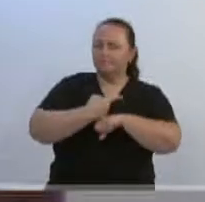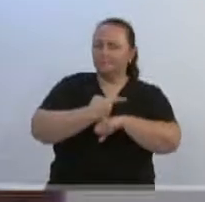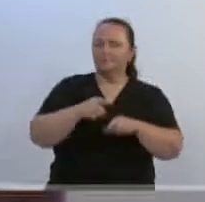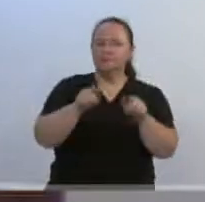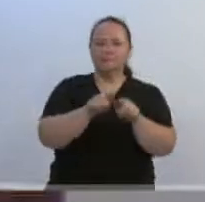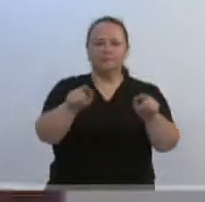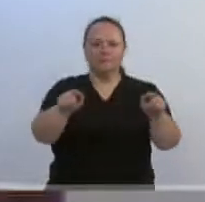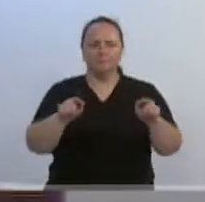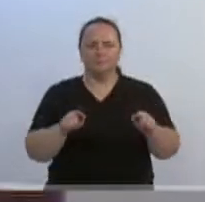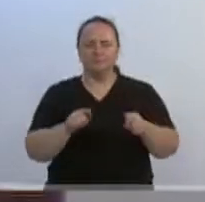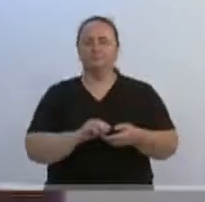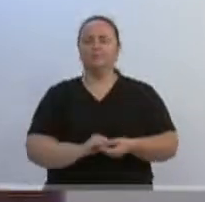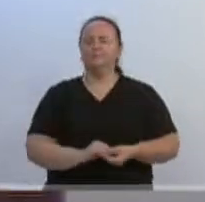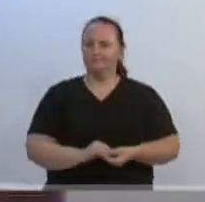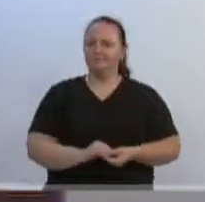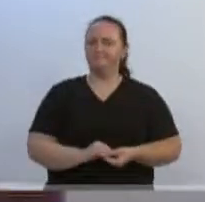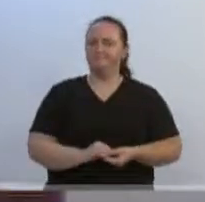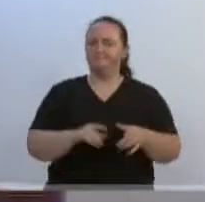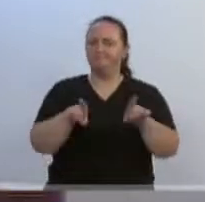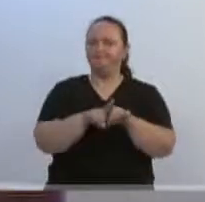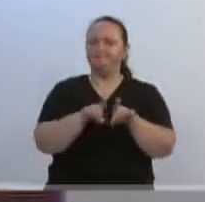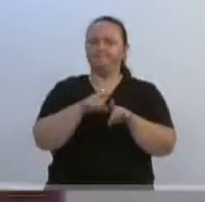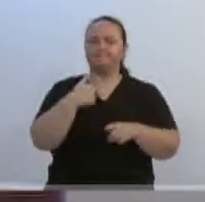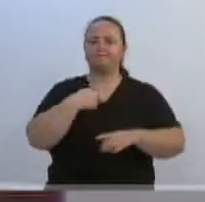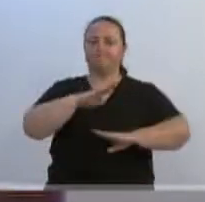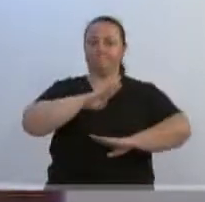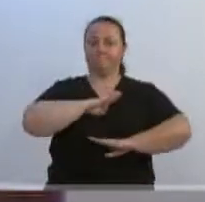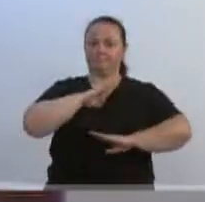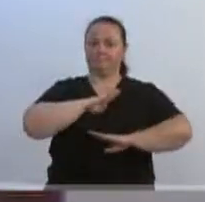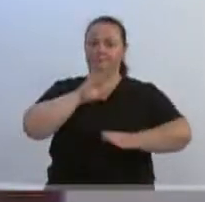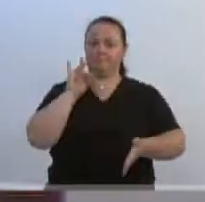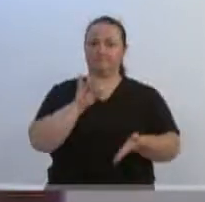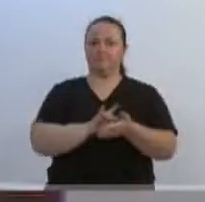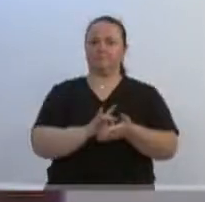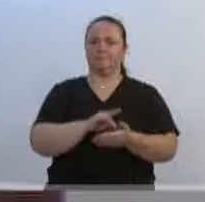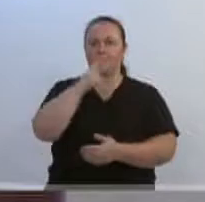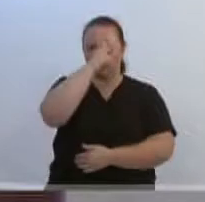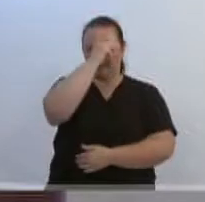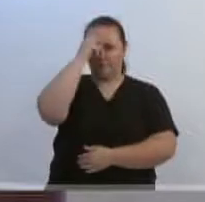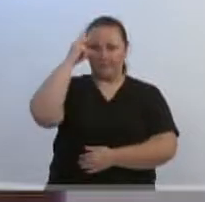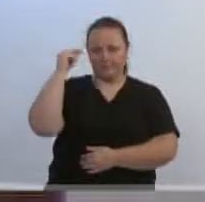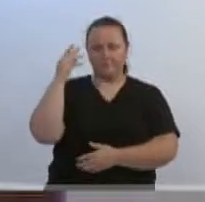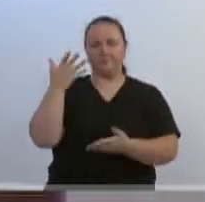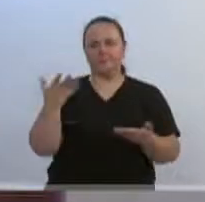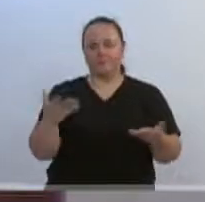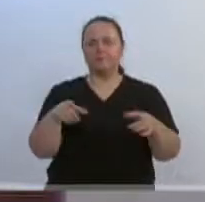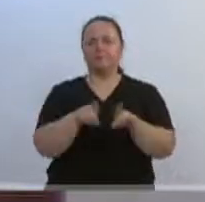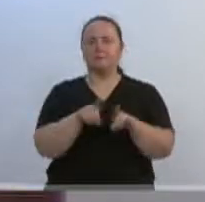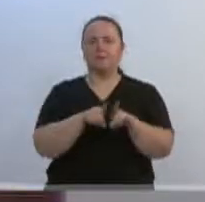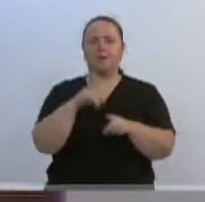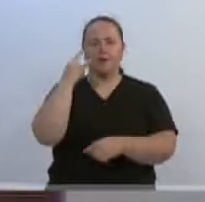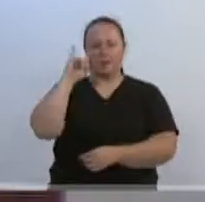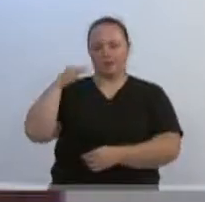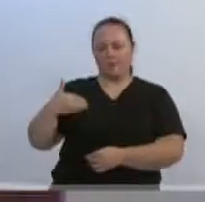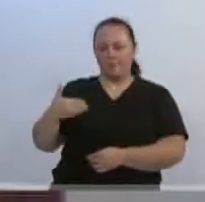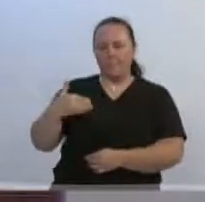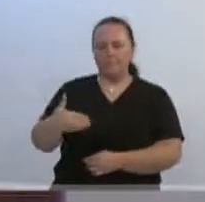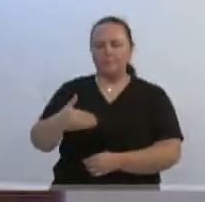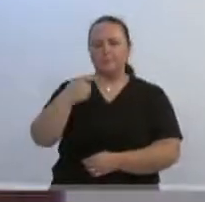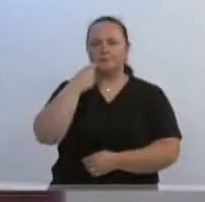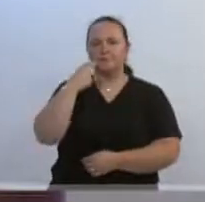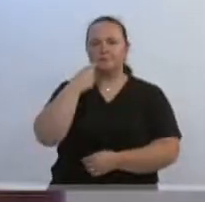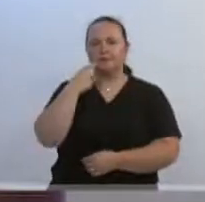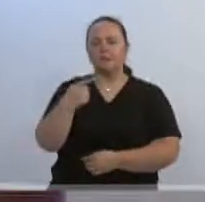e também fiquei muito satisfeito que realmente prefeito inclusive na última sexta-feira se sensibilizou